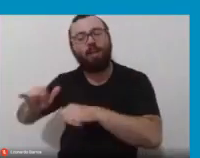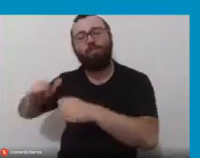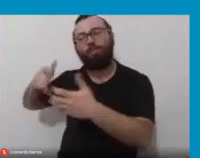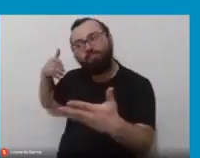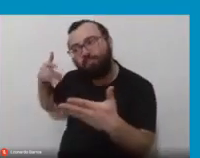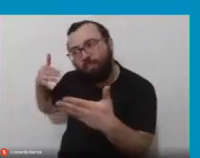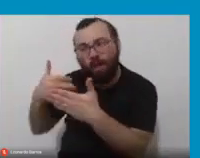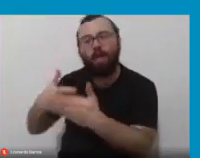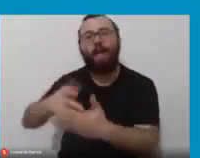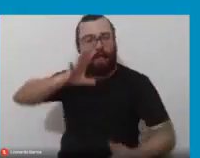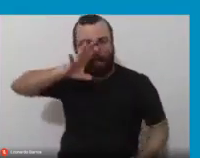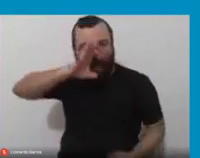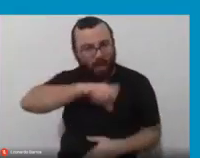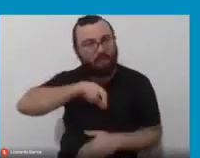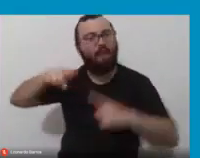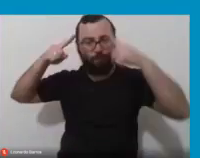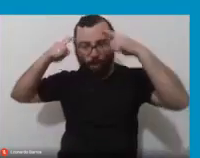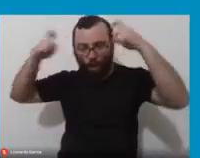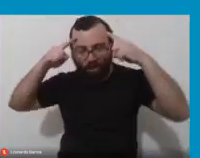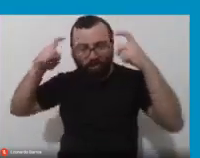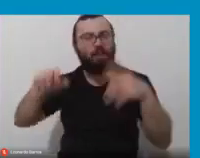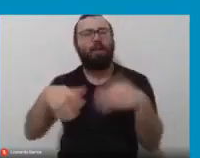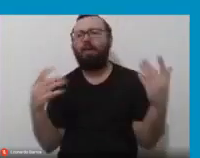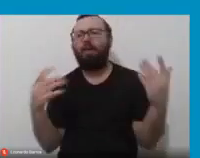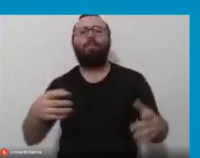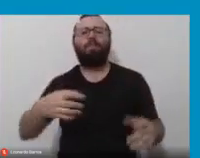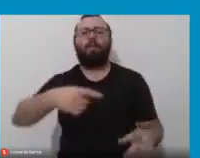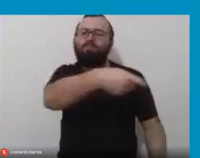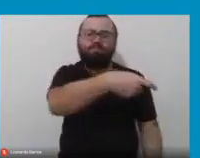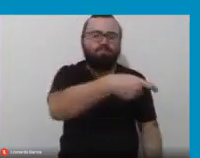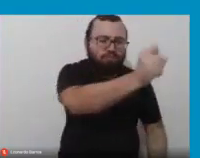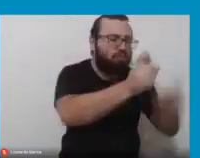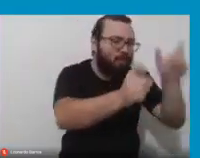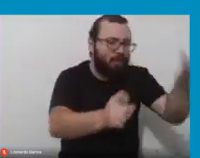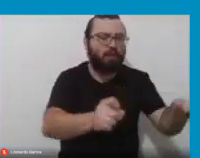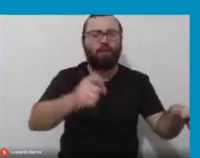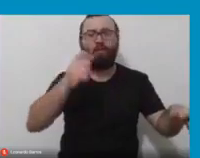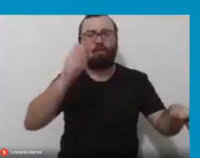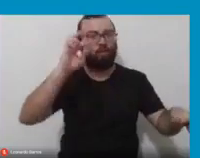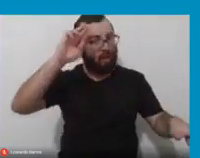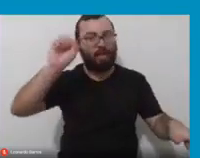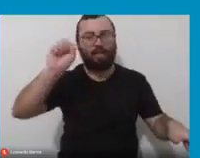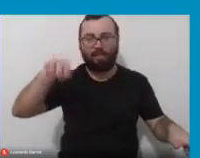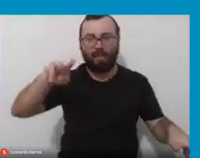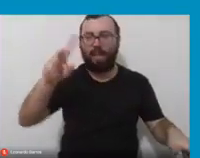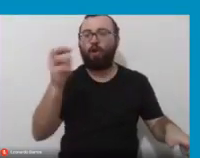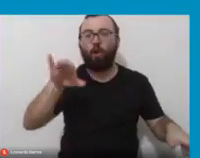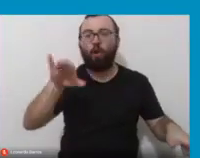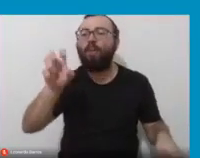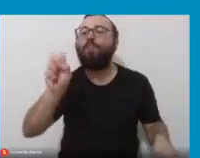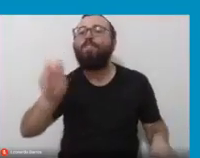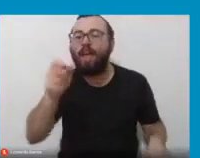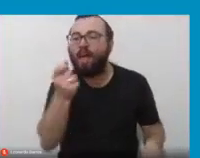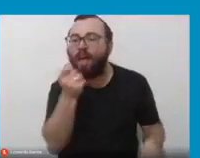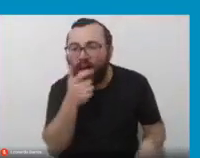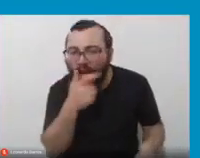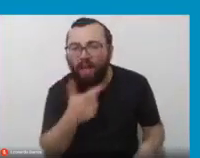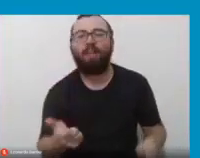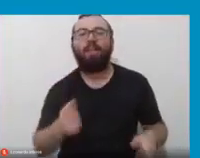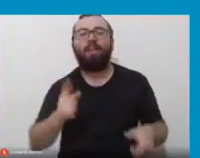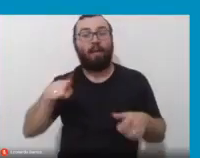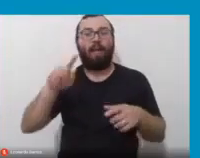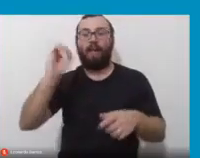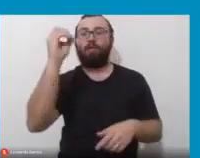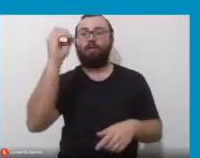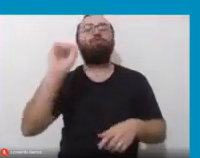toda essa violência, seja pelo assassinato, desde o assassinato do senhorio, o envenenamento dele, no Rio Grande do Sul era muito comum, a gente tem muito estudo